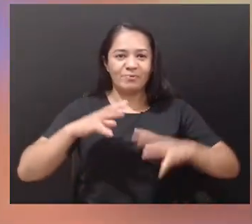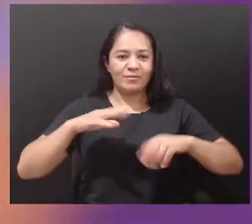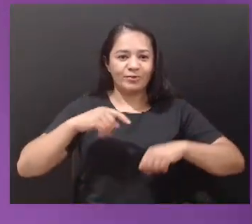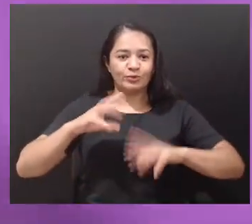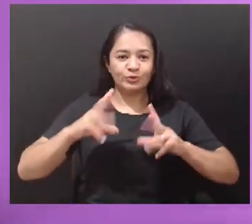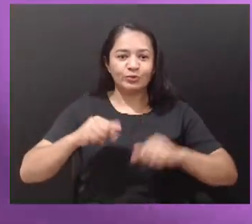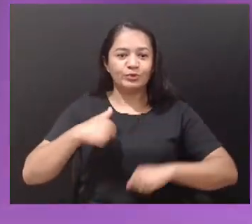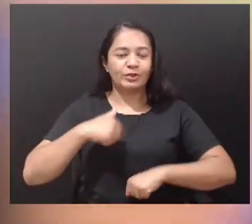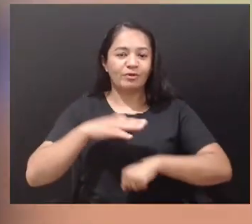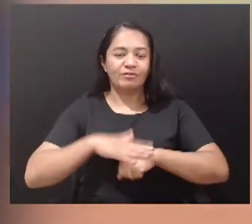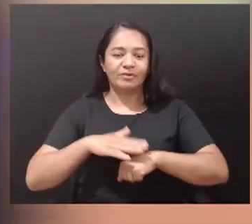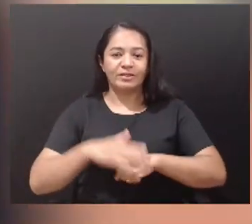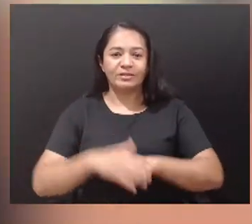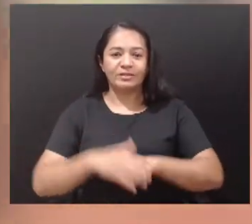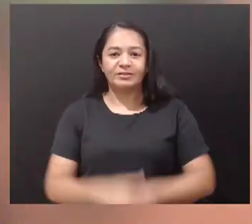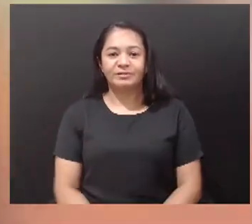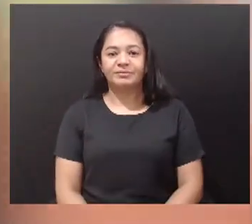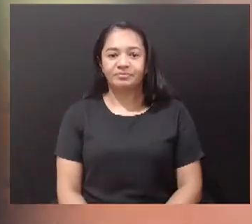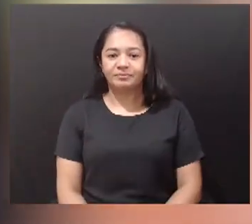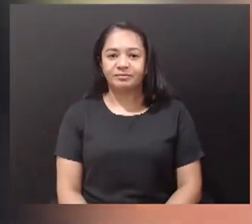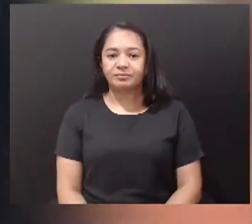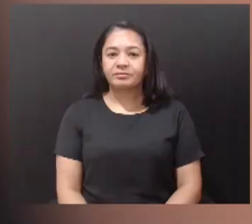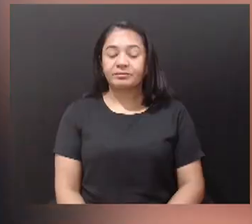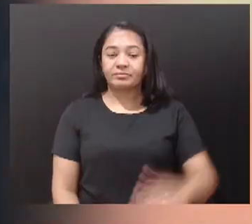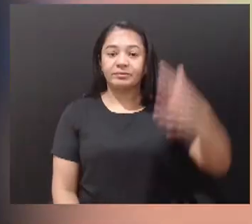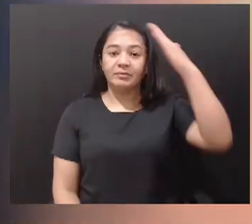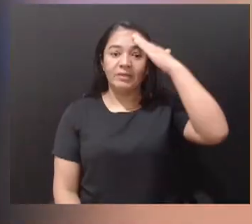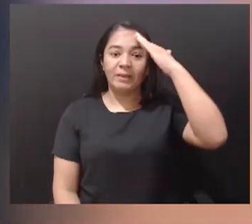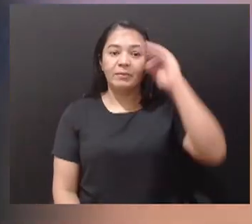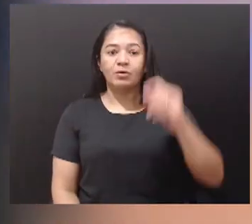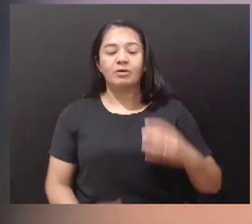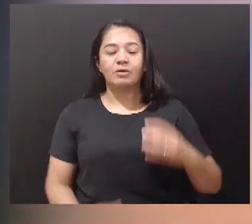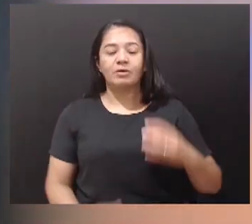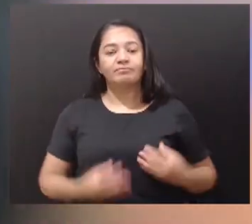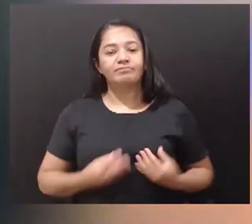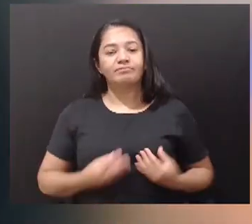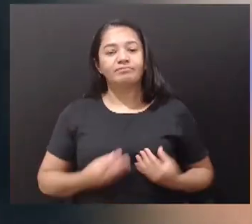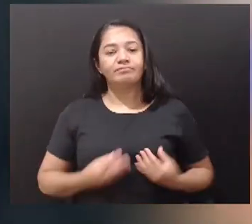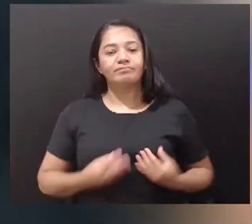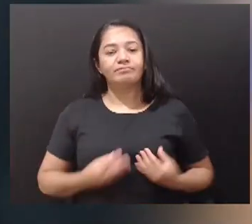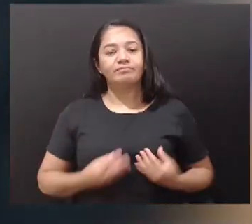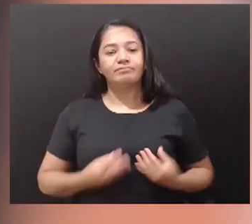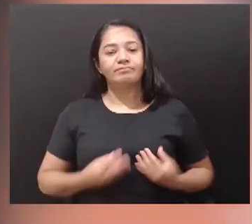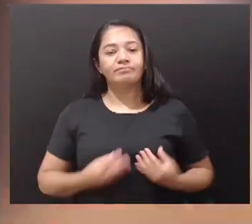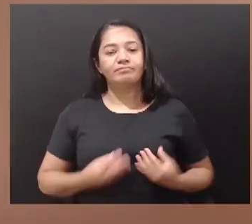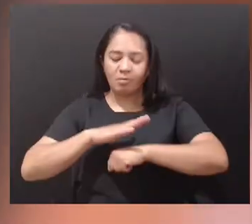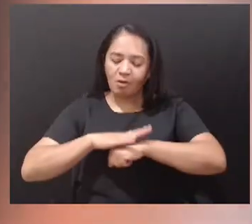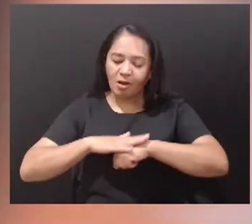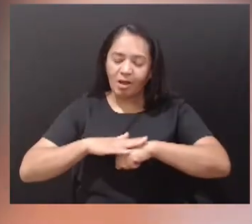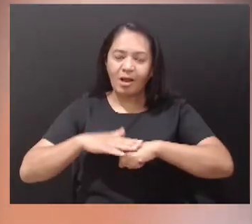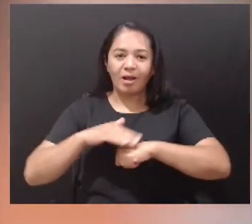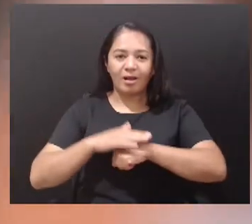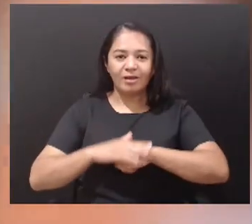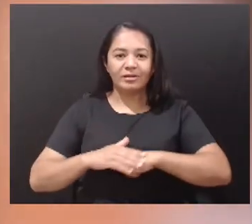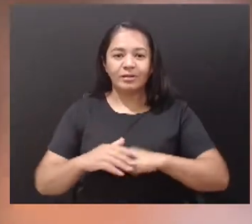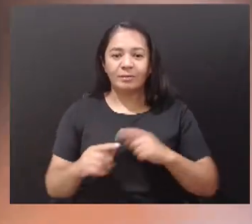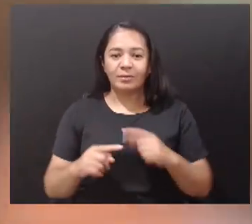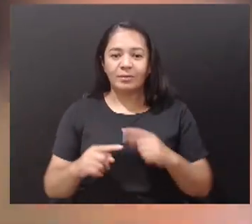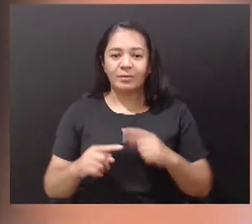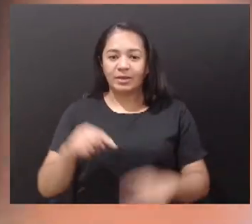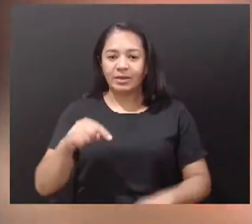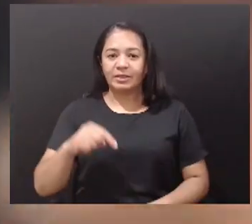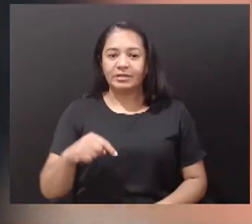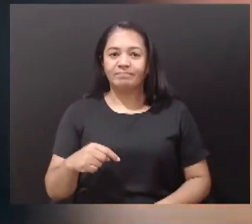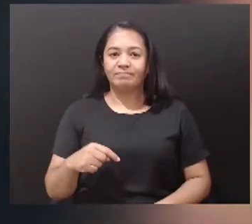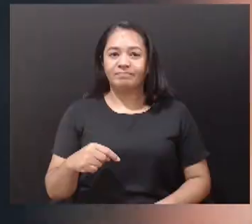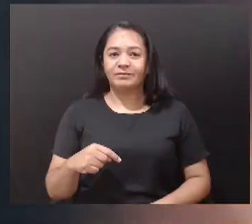é saber doar o seu tempo com todo carinho, porque aqui a gente lida com dores. Sim. A gente lida